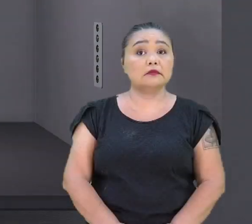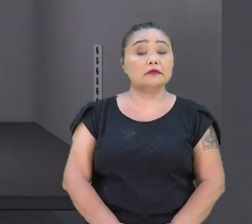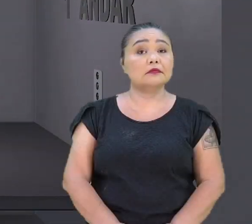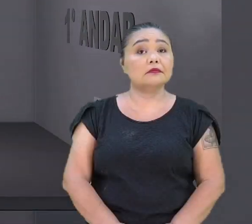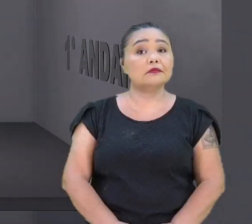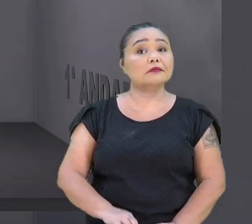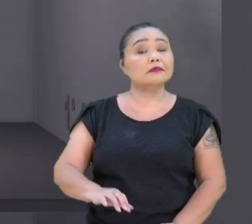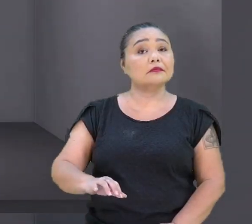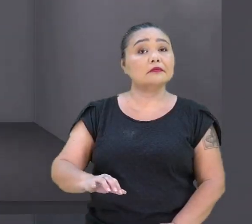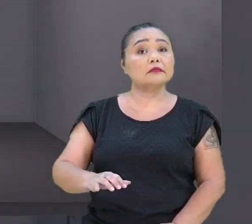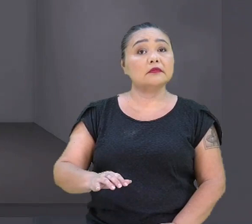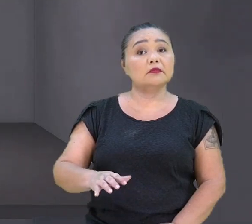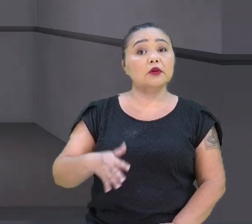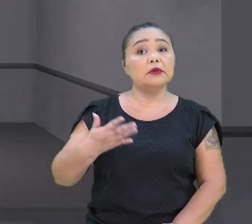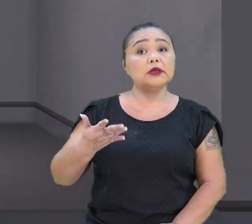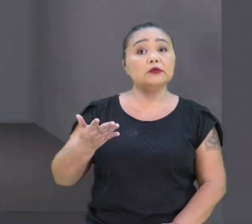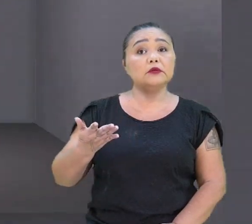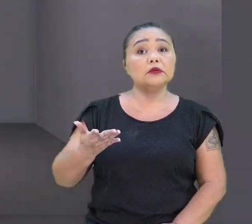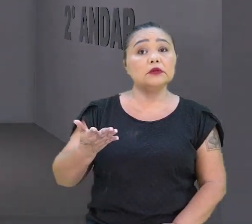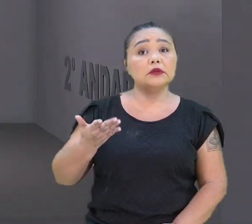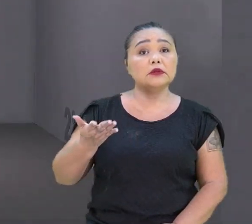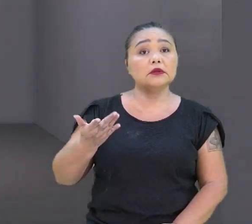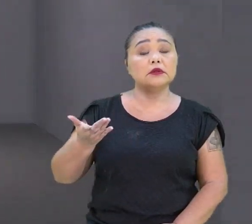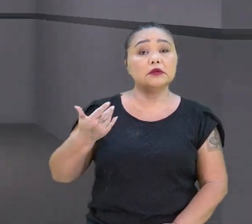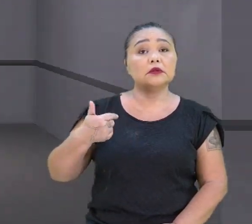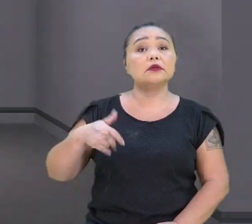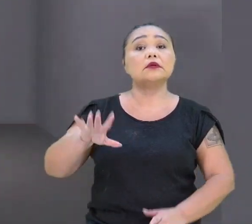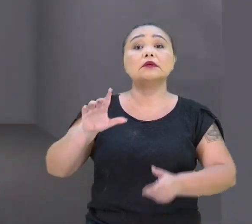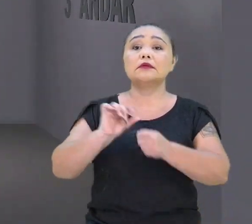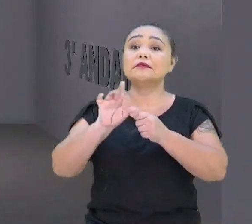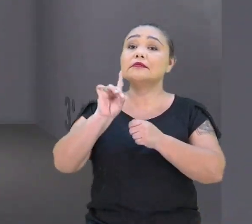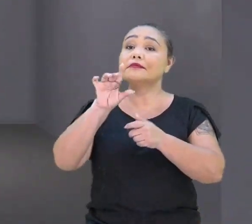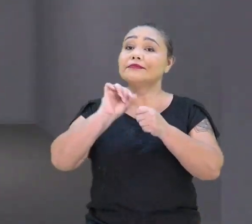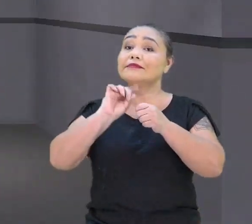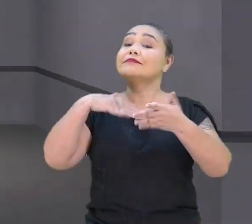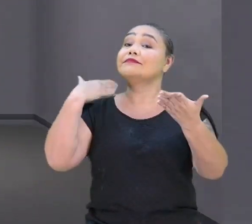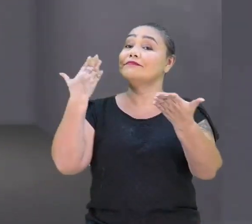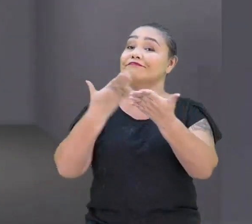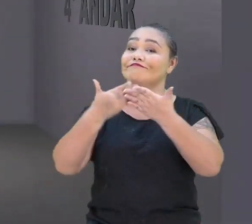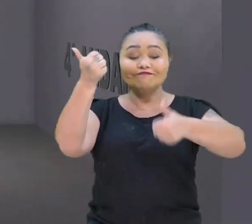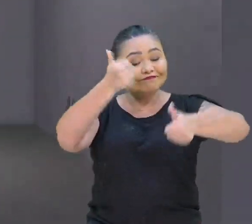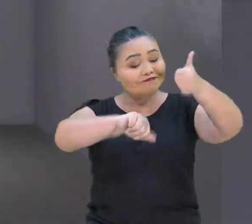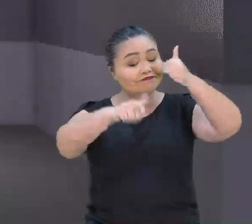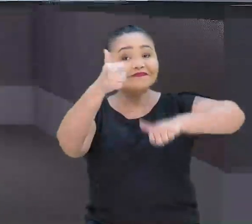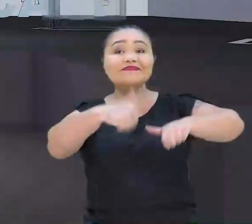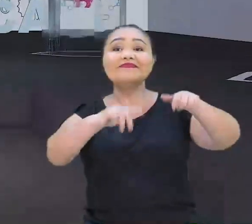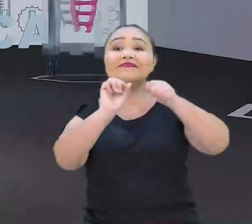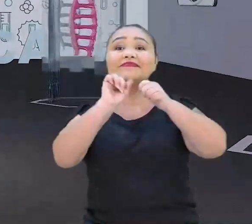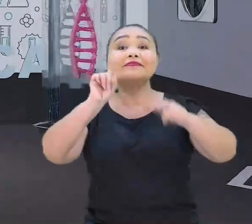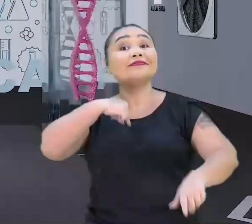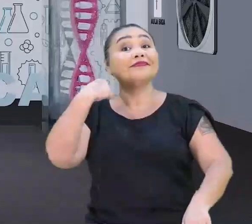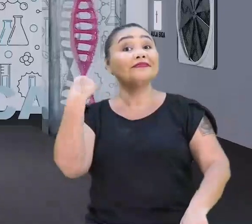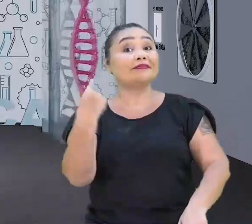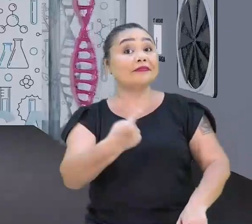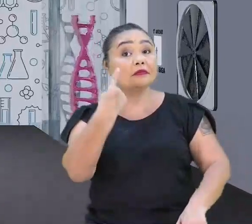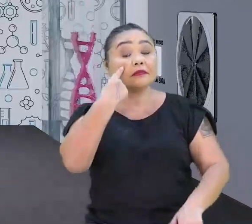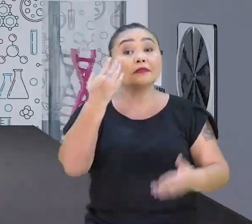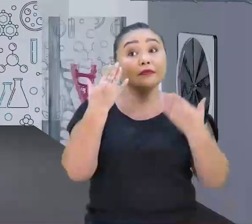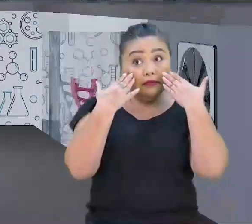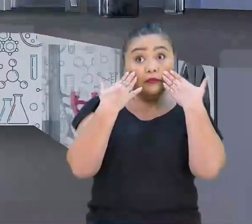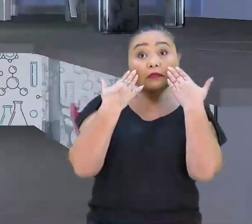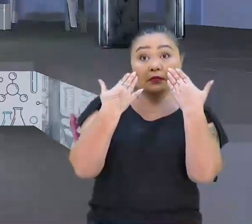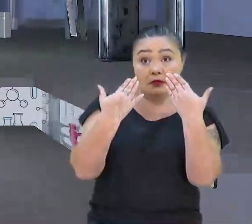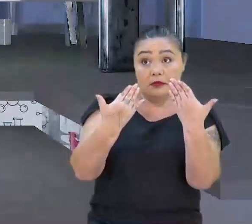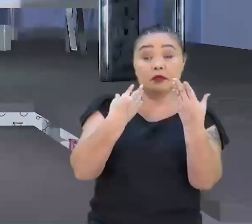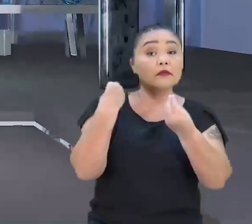E aí, galerinha, chegou o grande dia, o dia da nossa avaliação, onde nós vamos estar ali vendo como